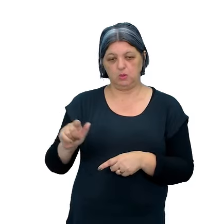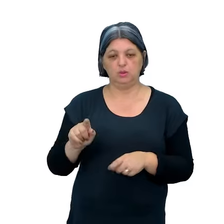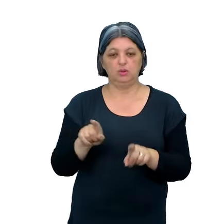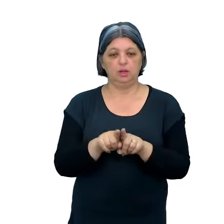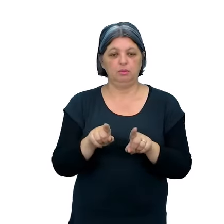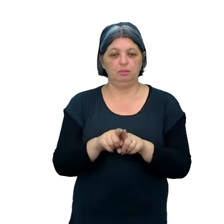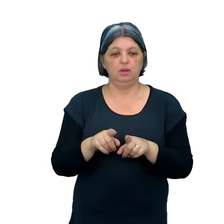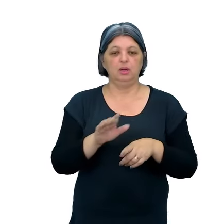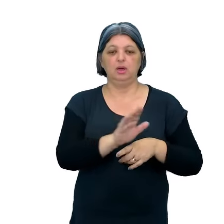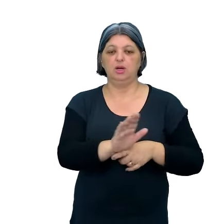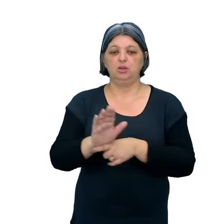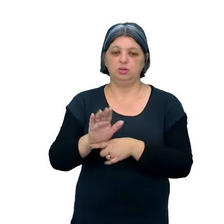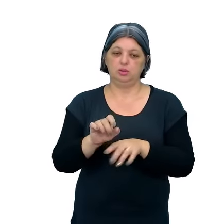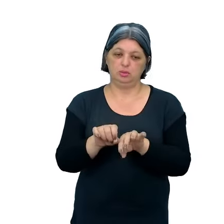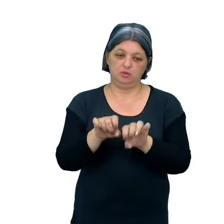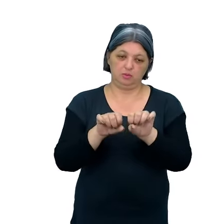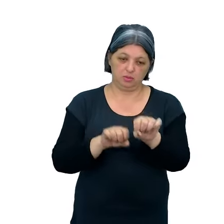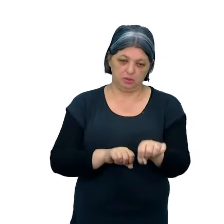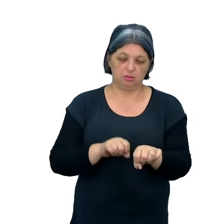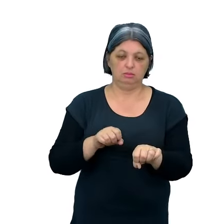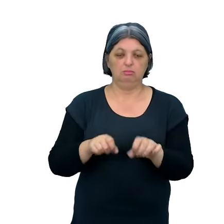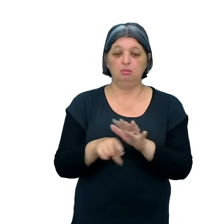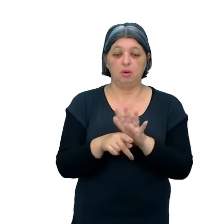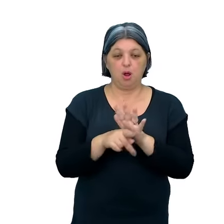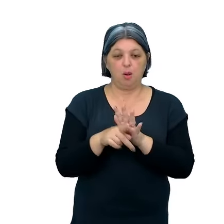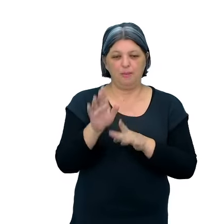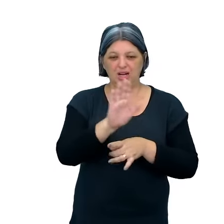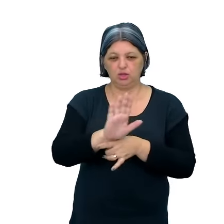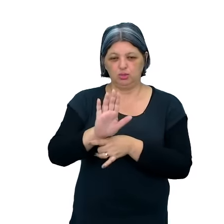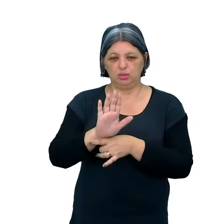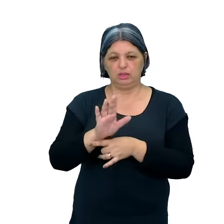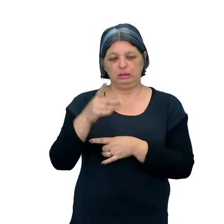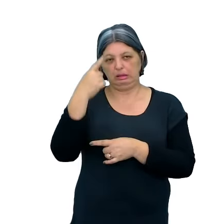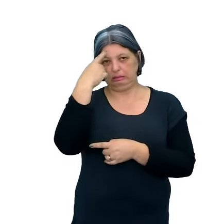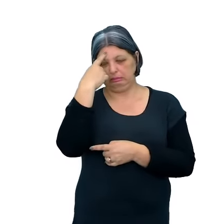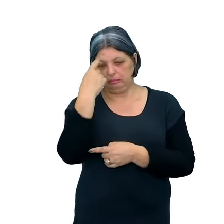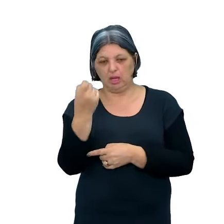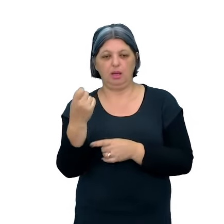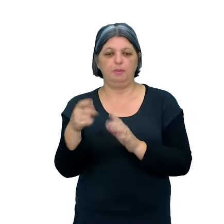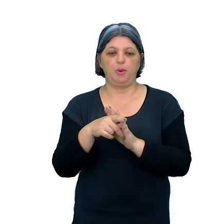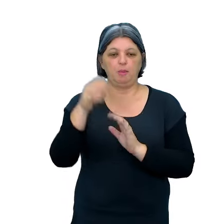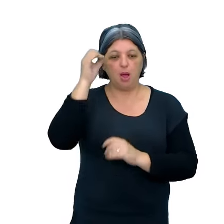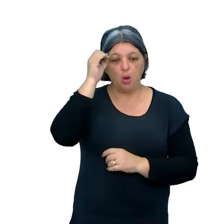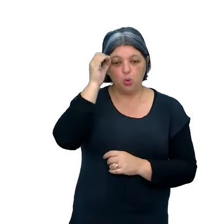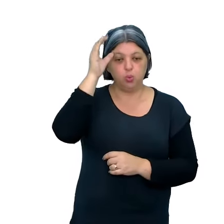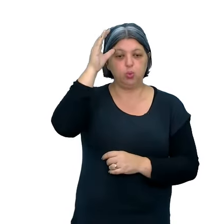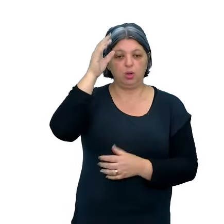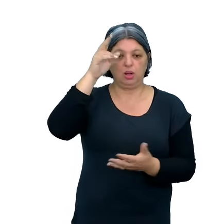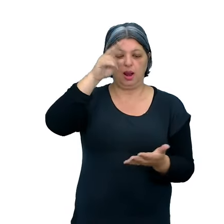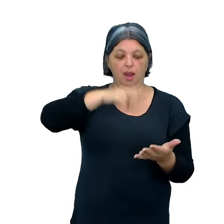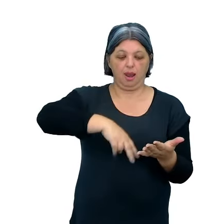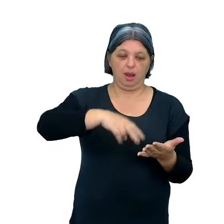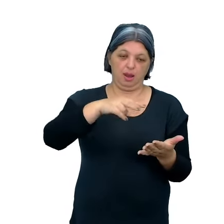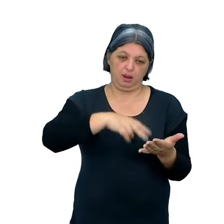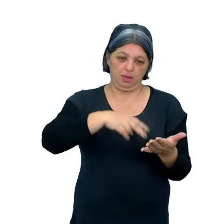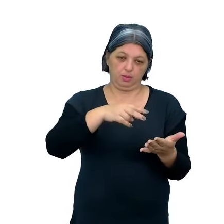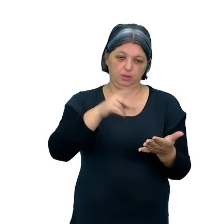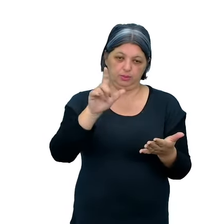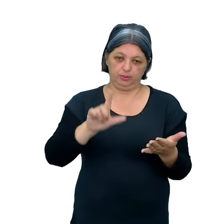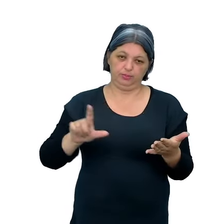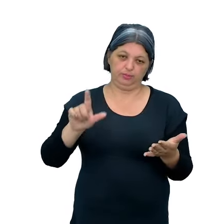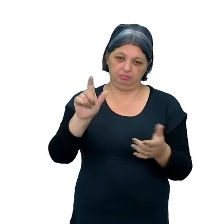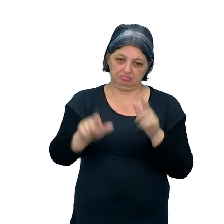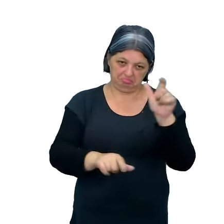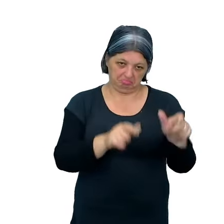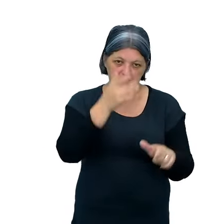contribui para a formação de um leitor literário. Então, são esses aspectos discutidos, né, esses concepções, ou